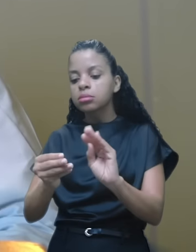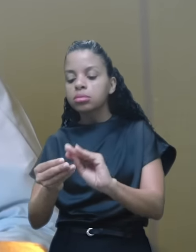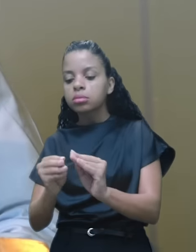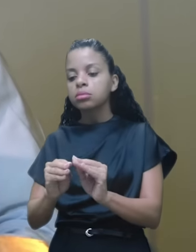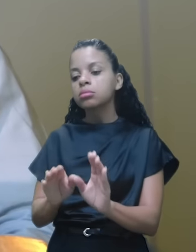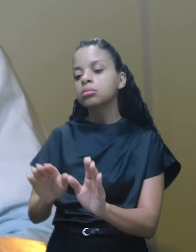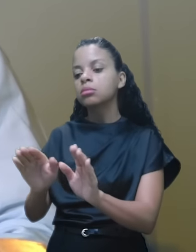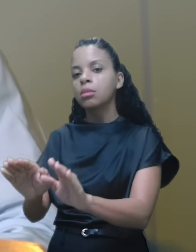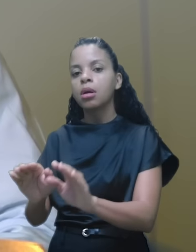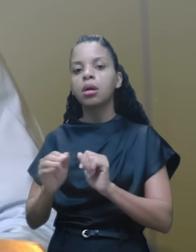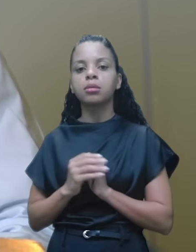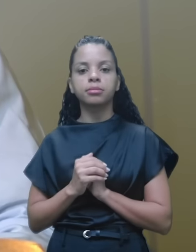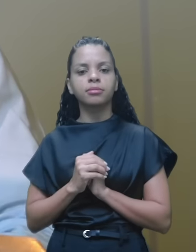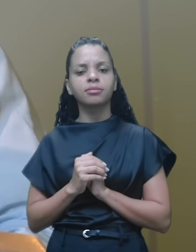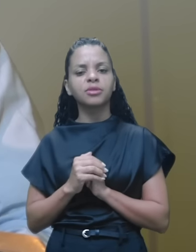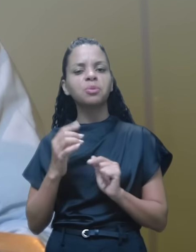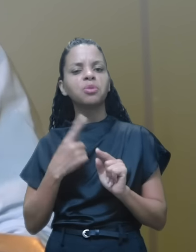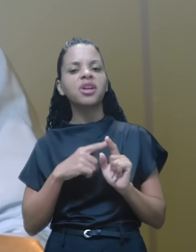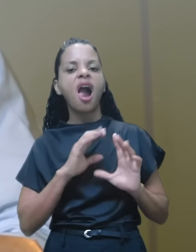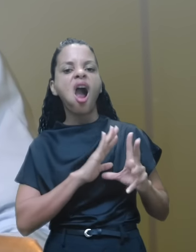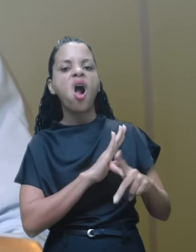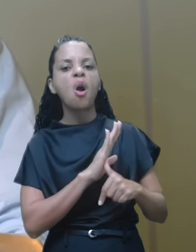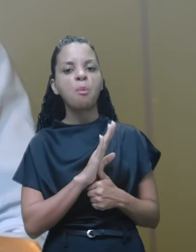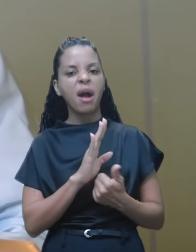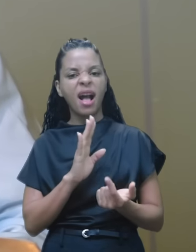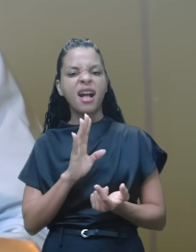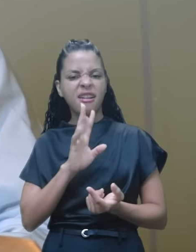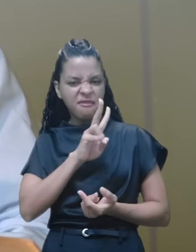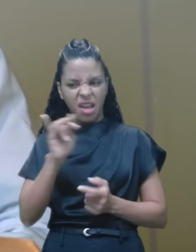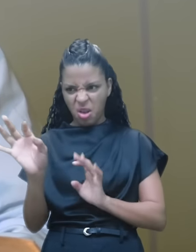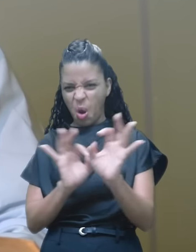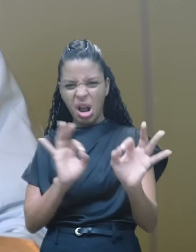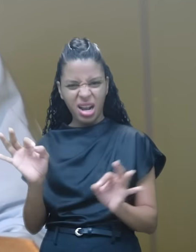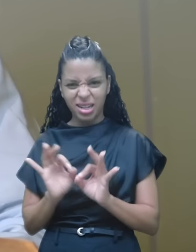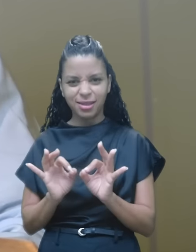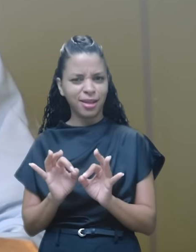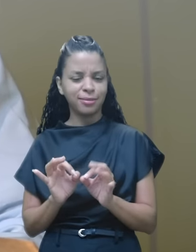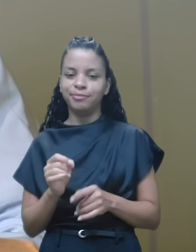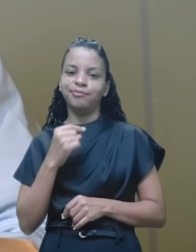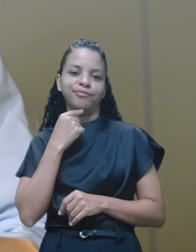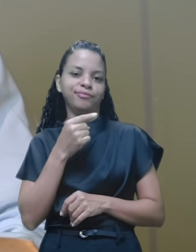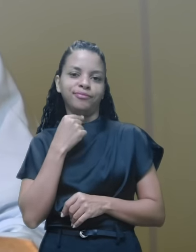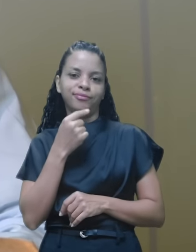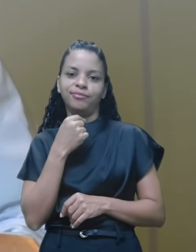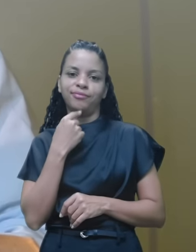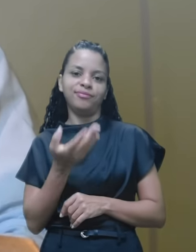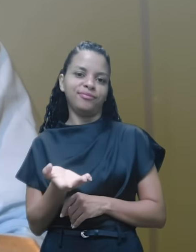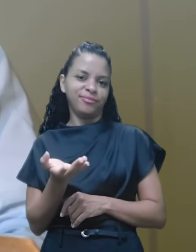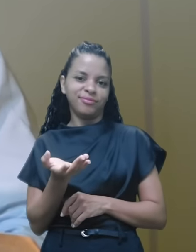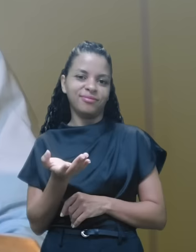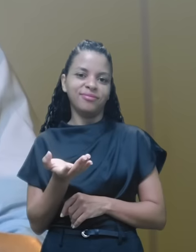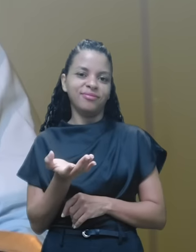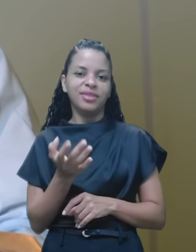esse lenço, dobra, coloca no cantinho. Teria raptado, além do que teria que ter passado por uma